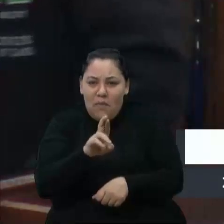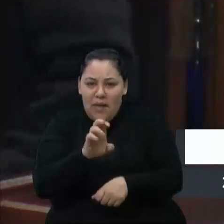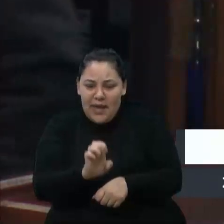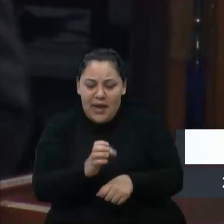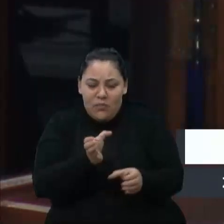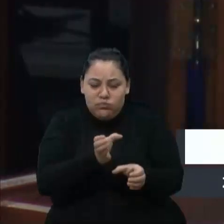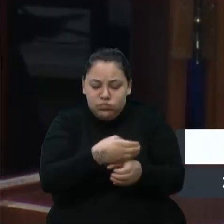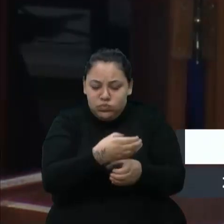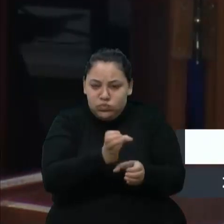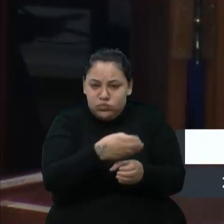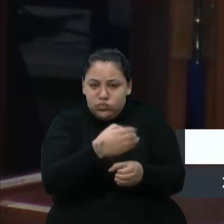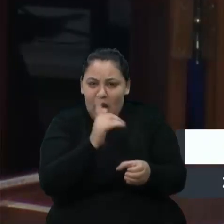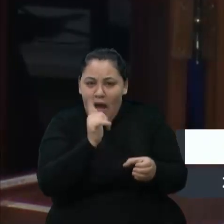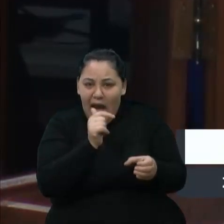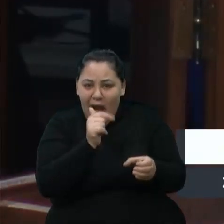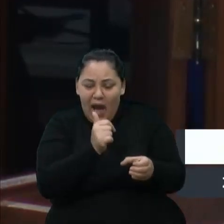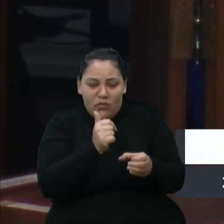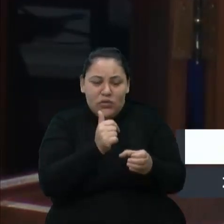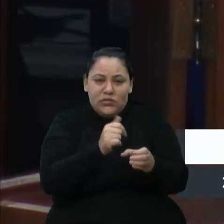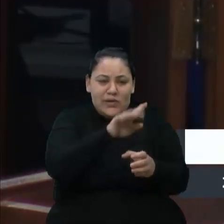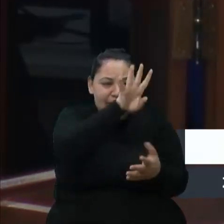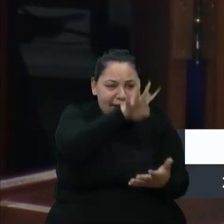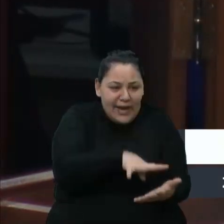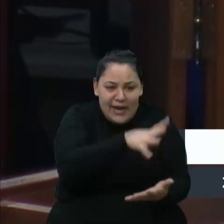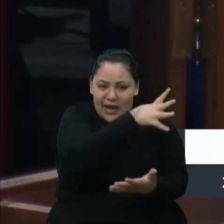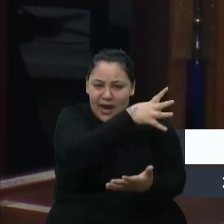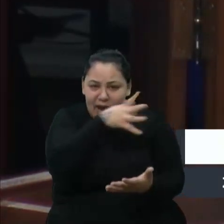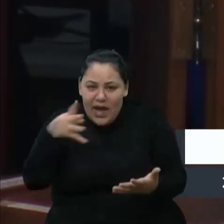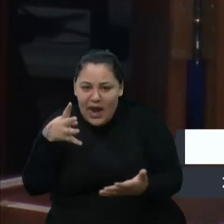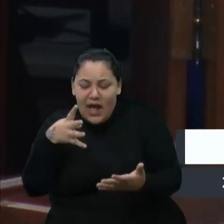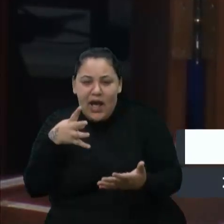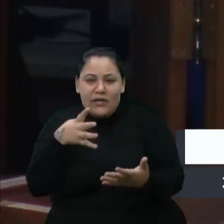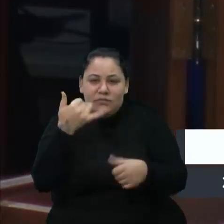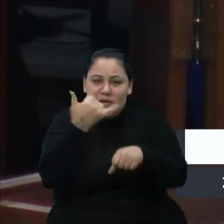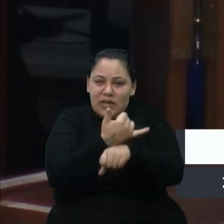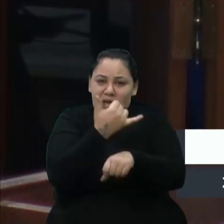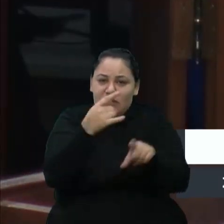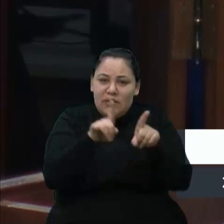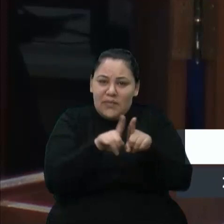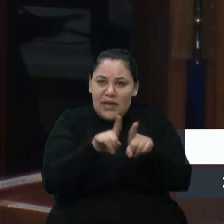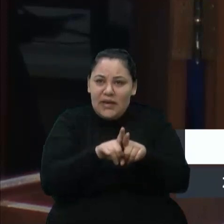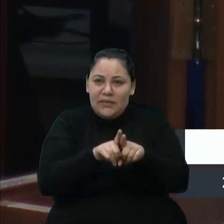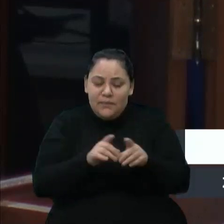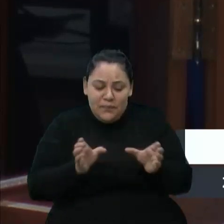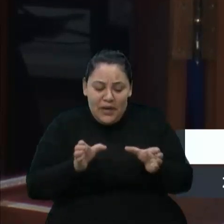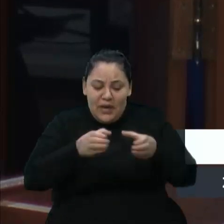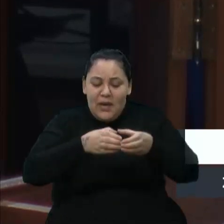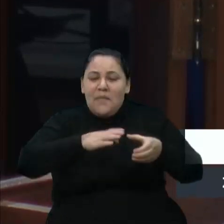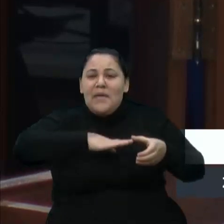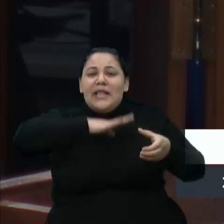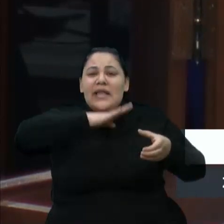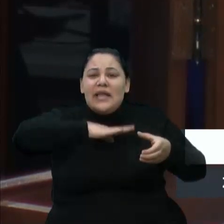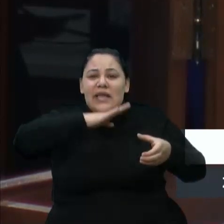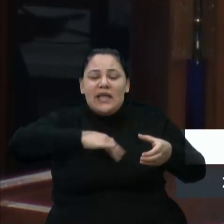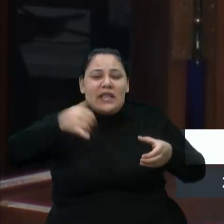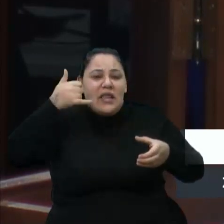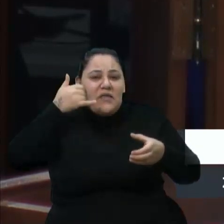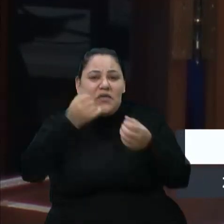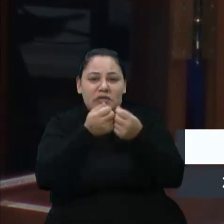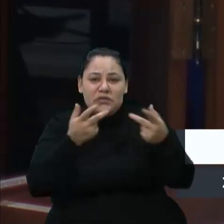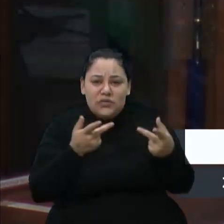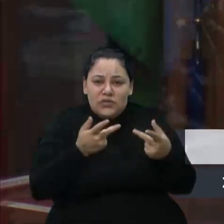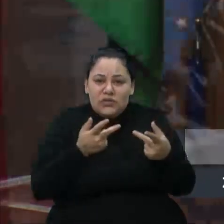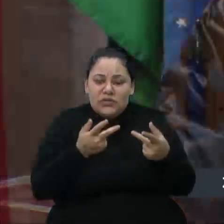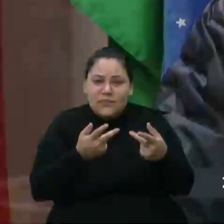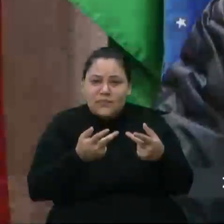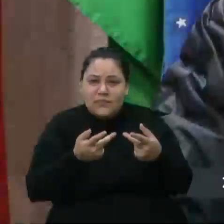de hidrômetros, grades de ferro para proteção de bocas de lobo, baterias estacionárias de rede de telefonia e assemelhados